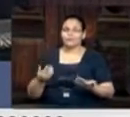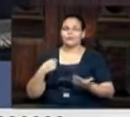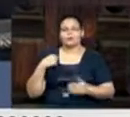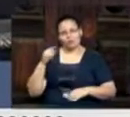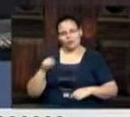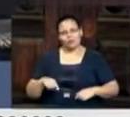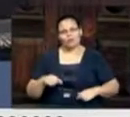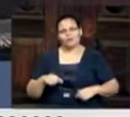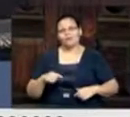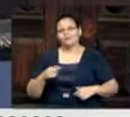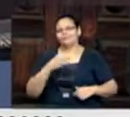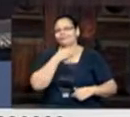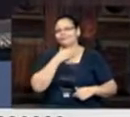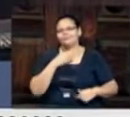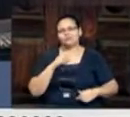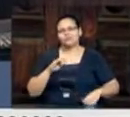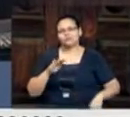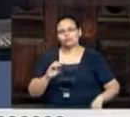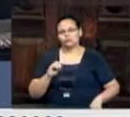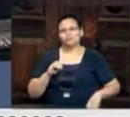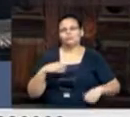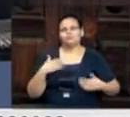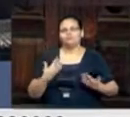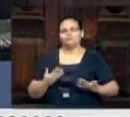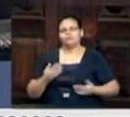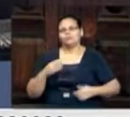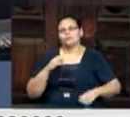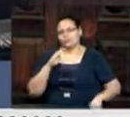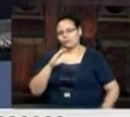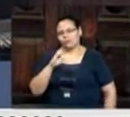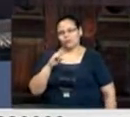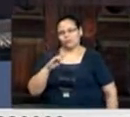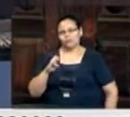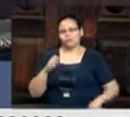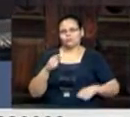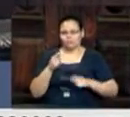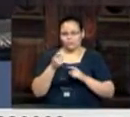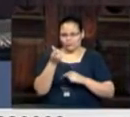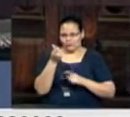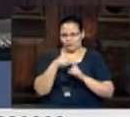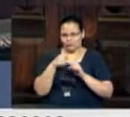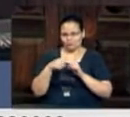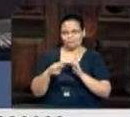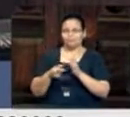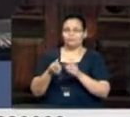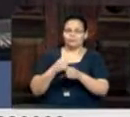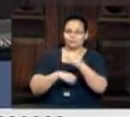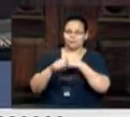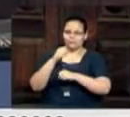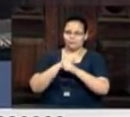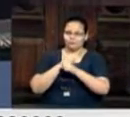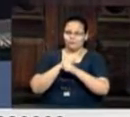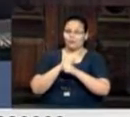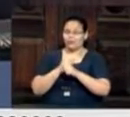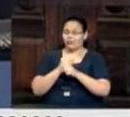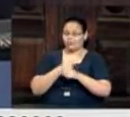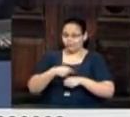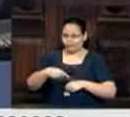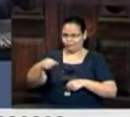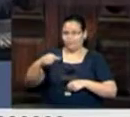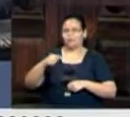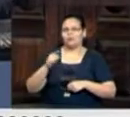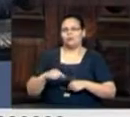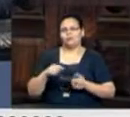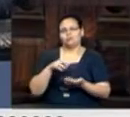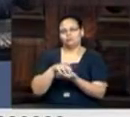naquele quadro crítico que enfrentamos no primeiro semestre do ano passado, deste ano, aliás, a Comissão de